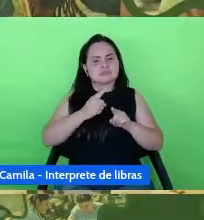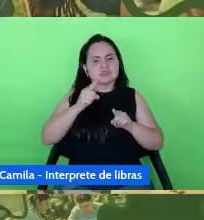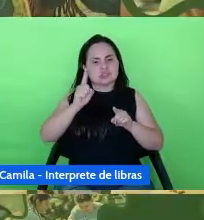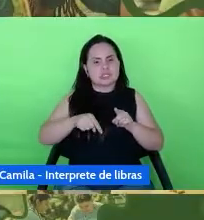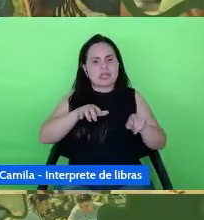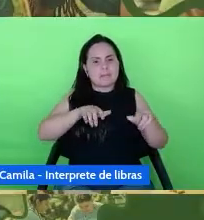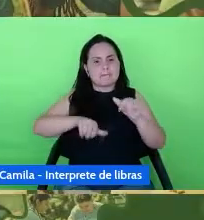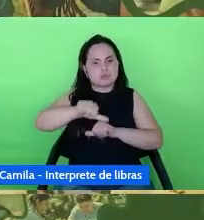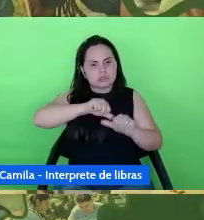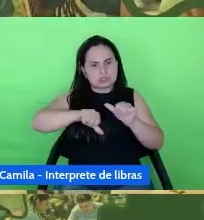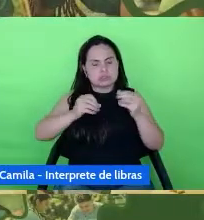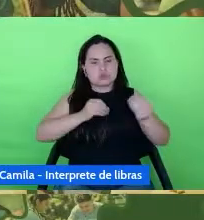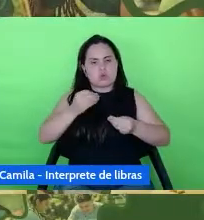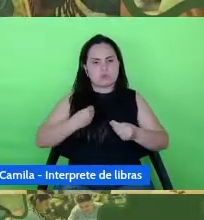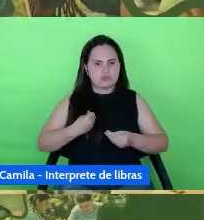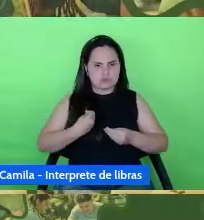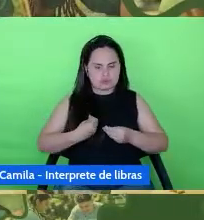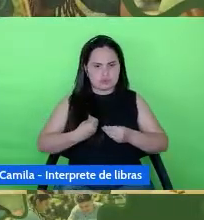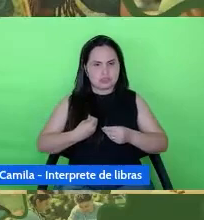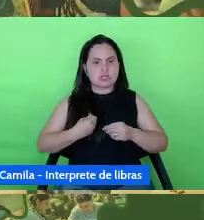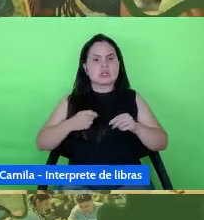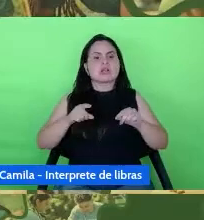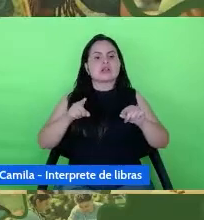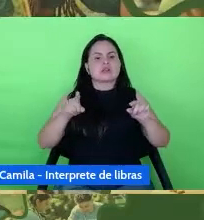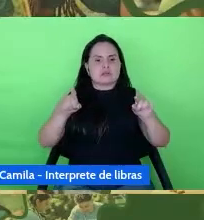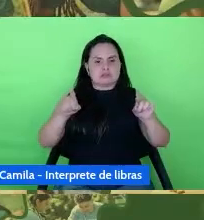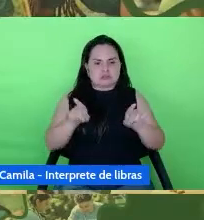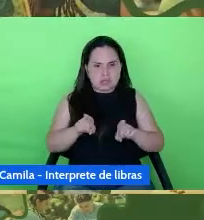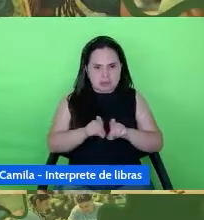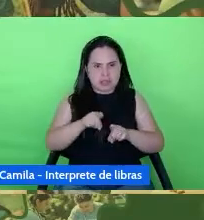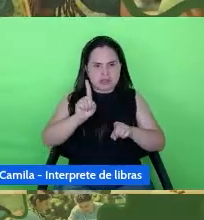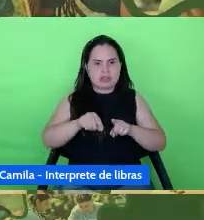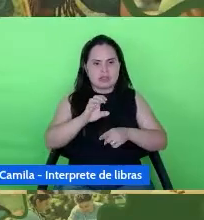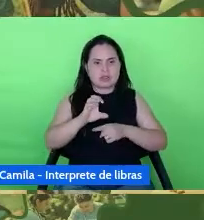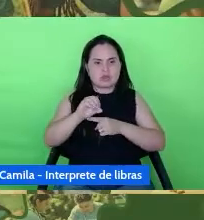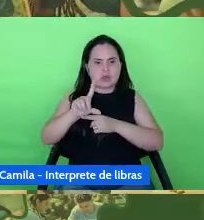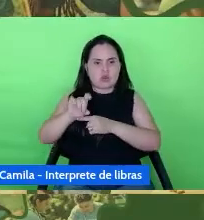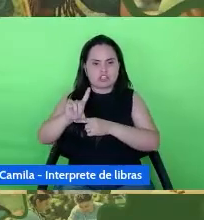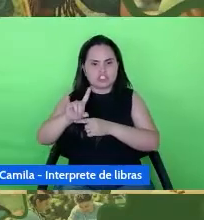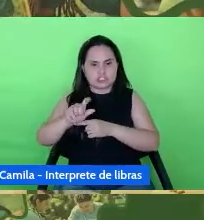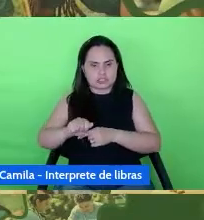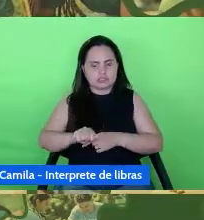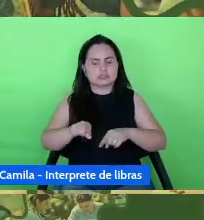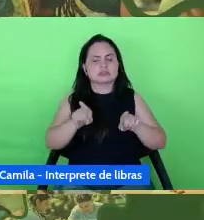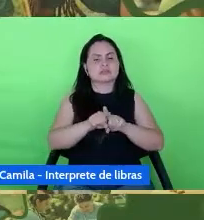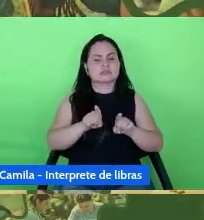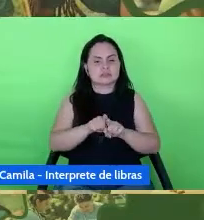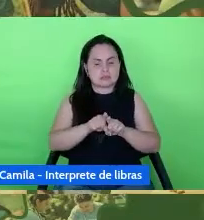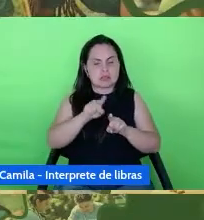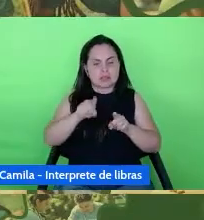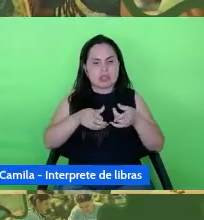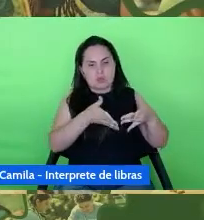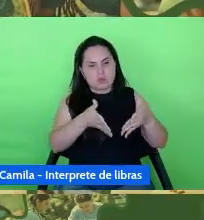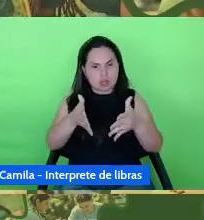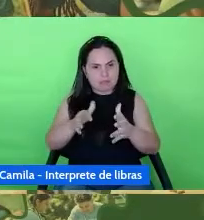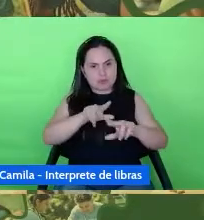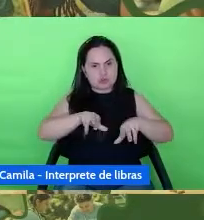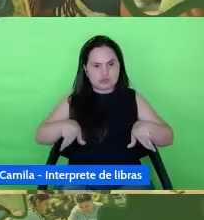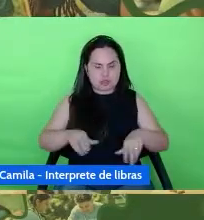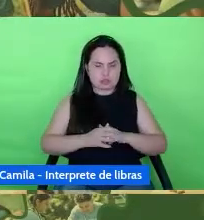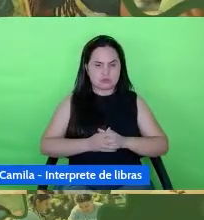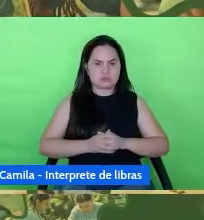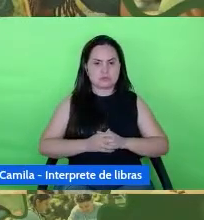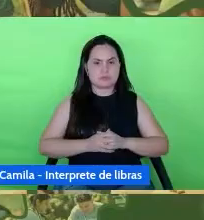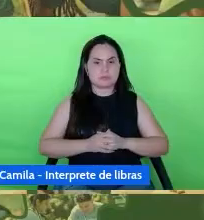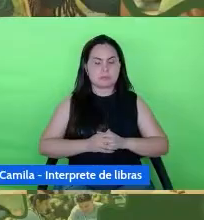como a gente vive. E ela é ecológica, proteger os patrimônios ecológicos. Mas ela é um caminho de vários caminhos. Para a gente